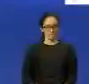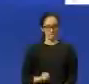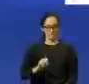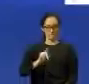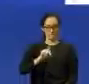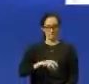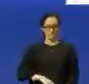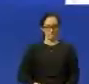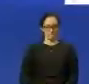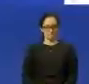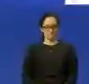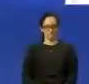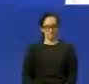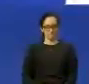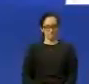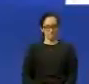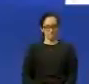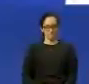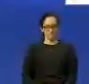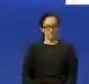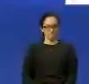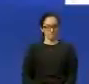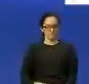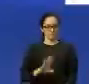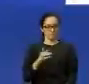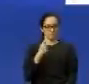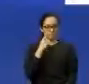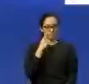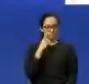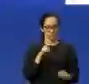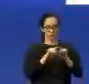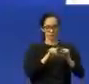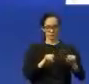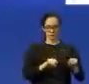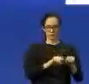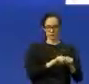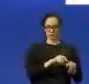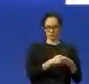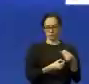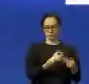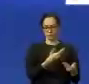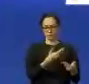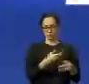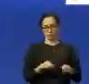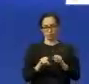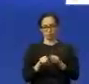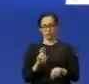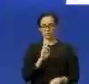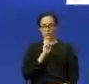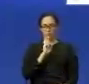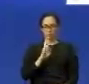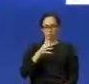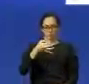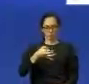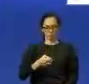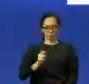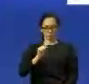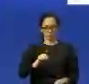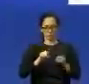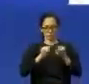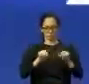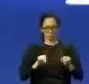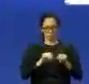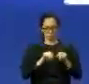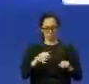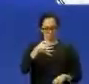prisma reto, triangular regular. Triangular. E a resposta correta é um prisma triangular